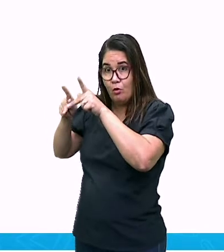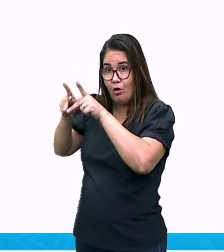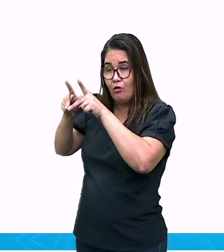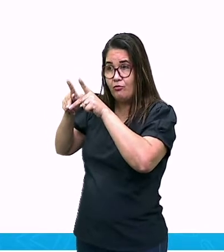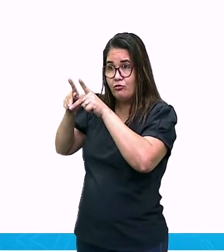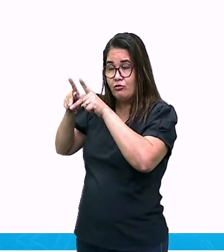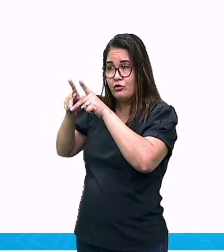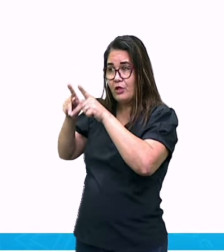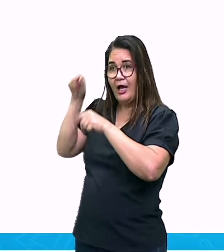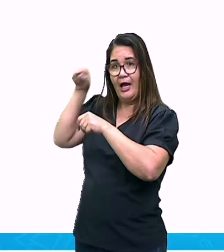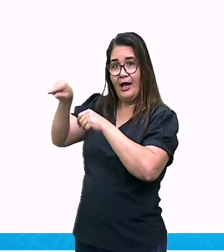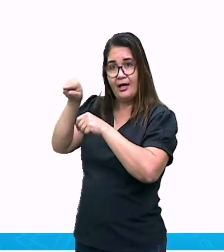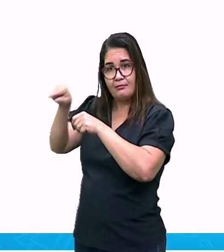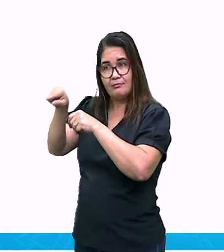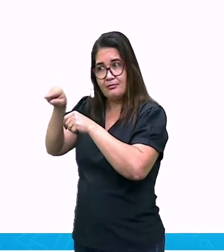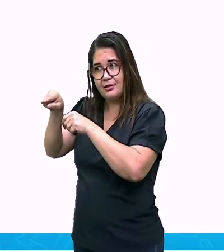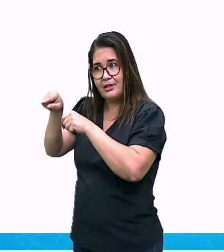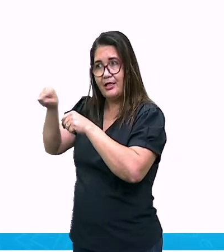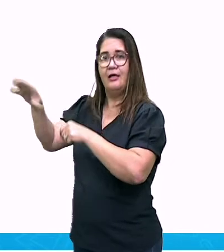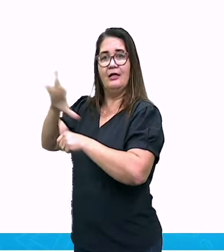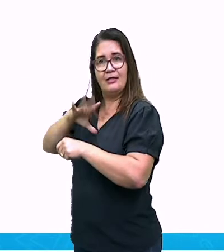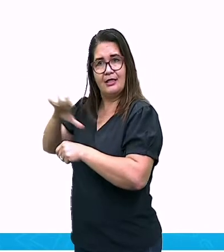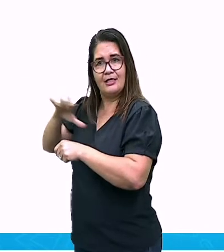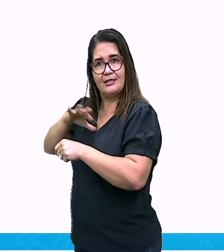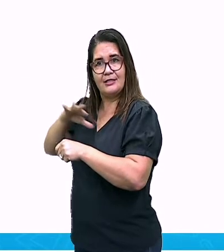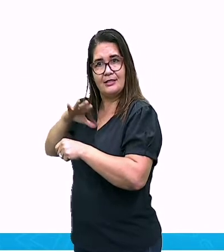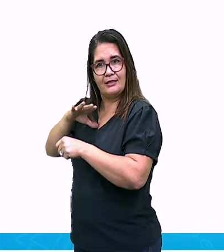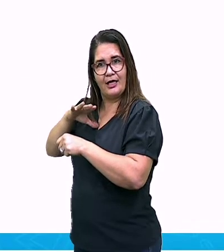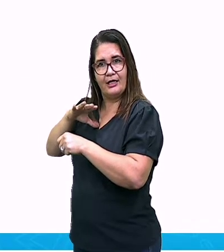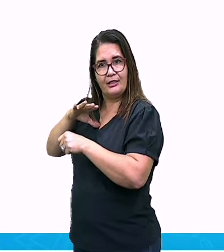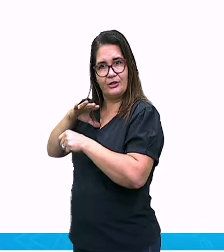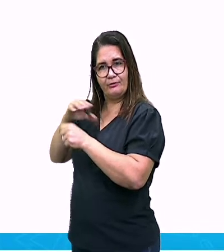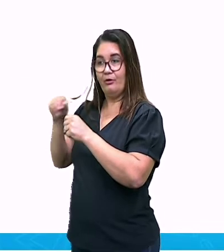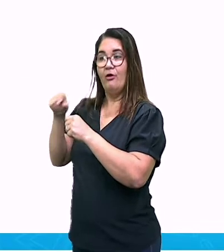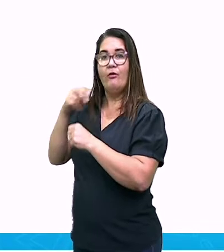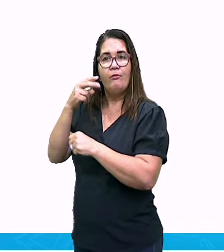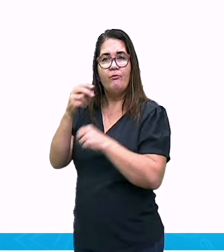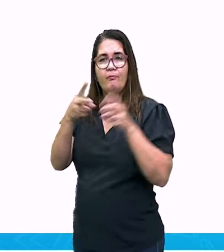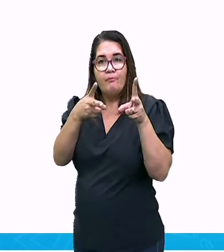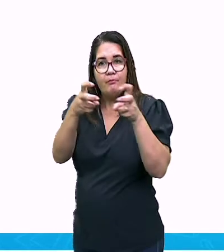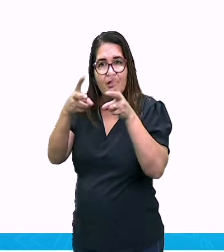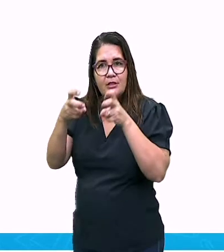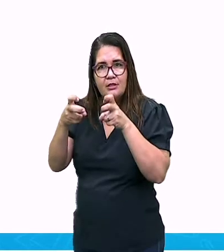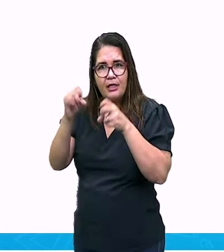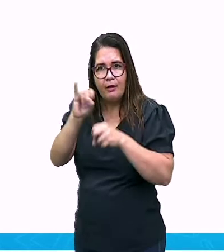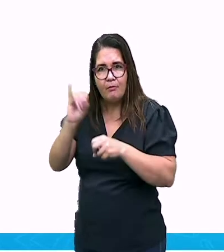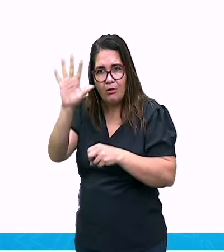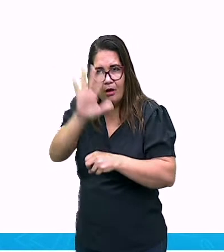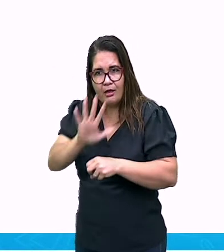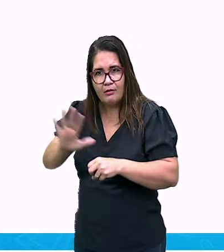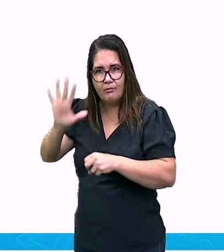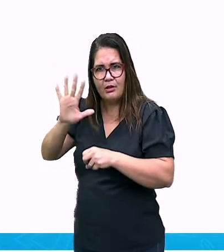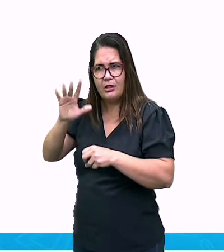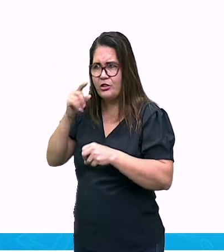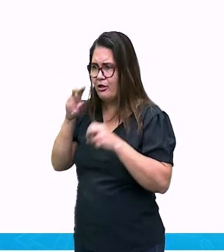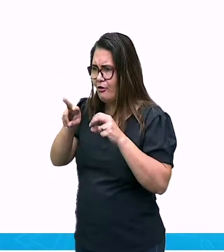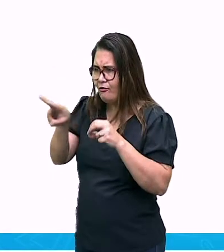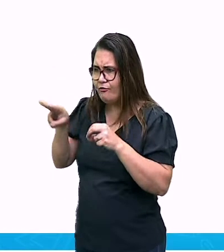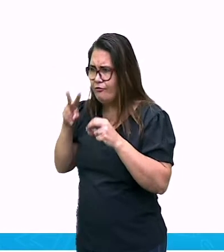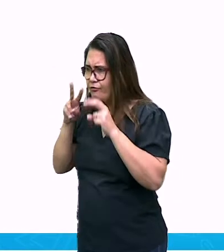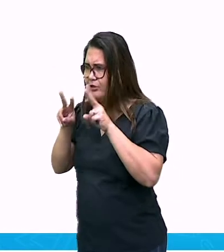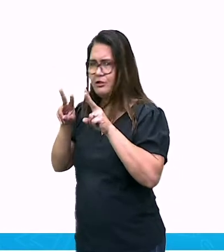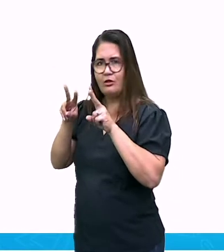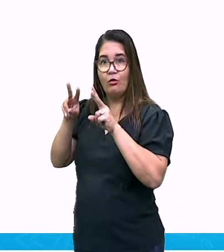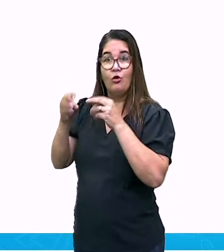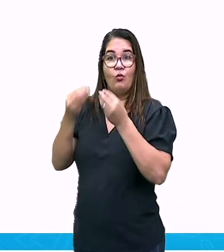ó. Como que as pessoas estão ali todas morando muito próximas umas das outras e uma em cima da outra, pois